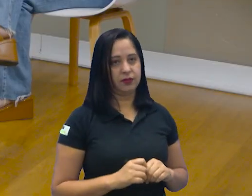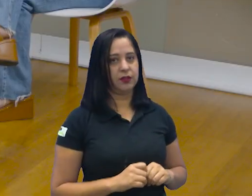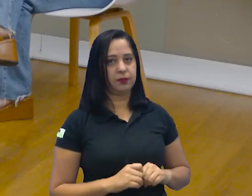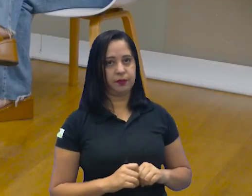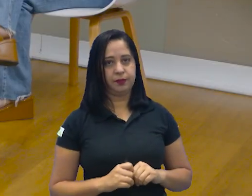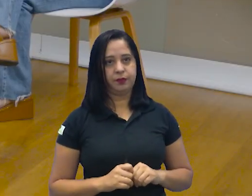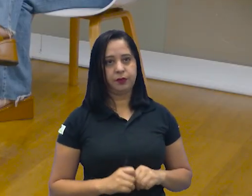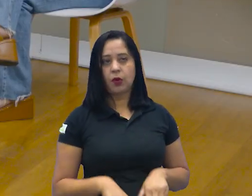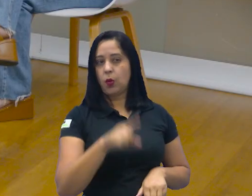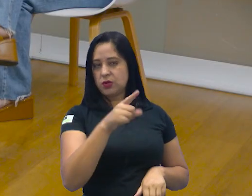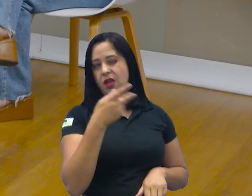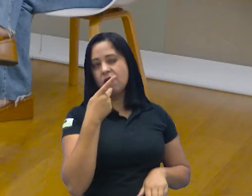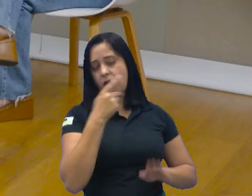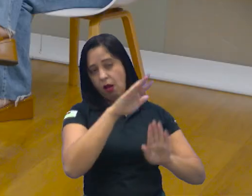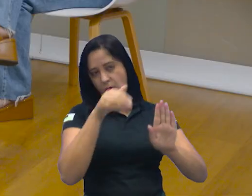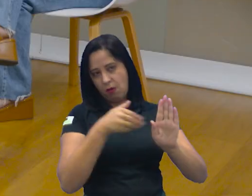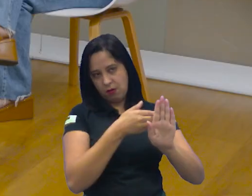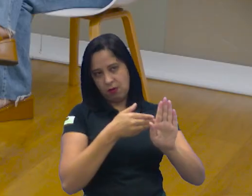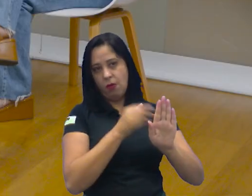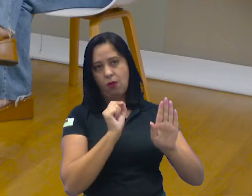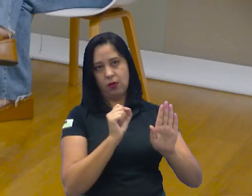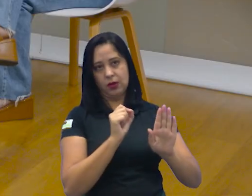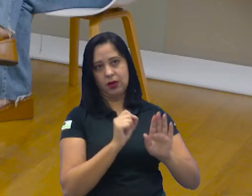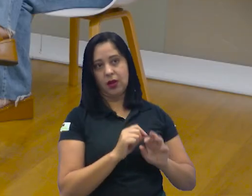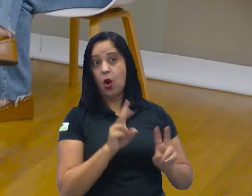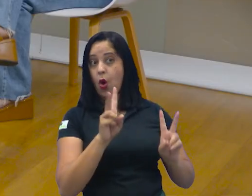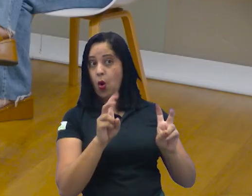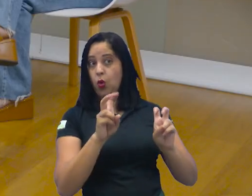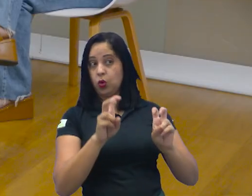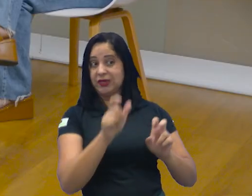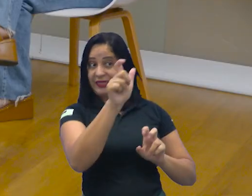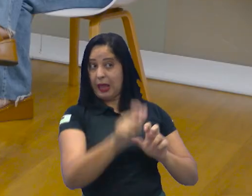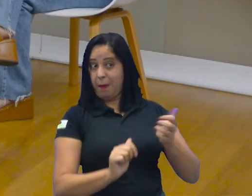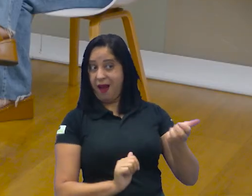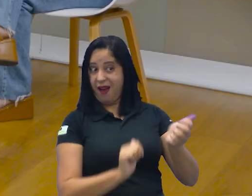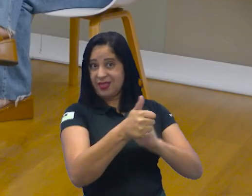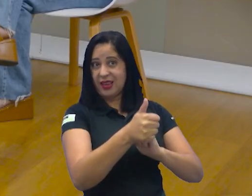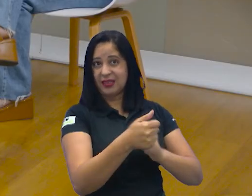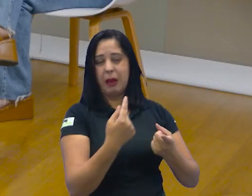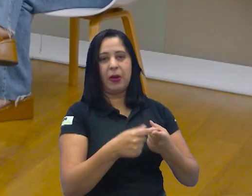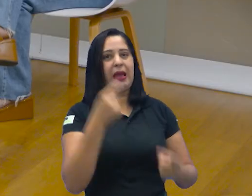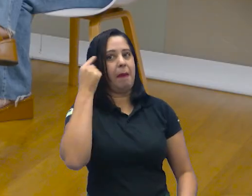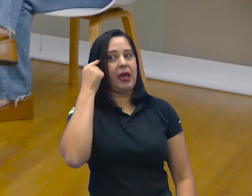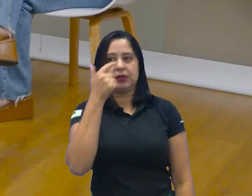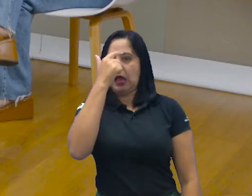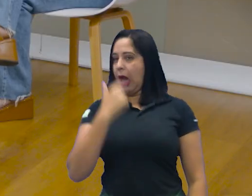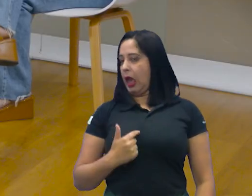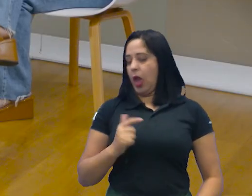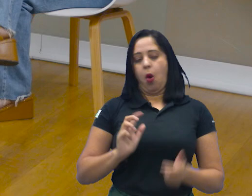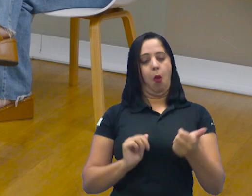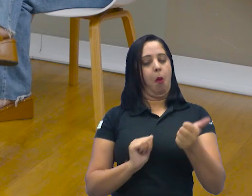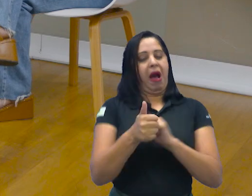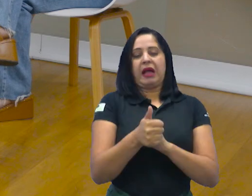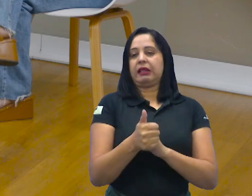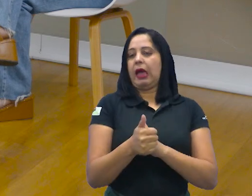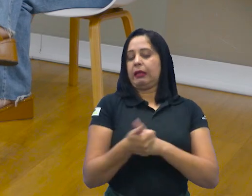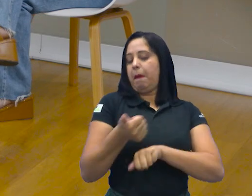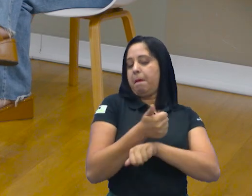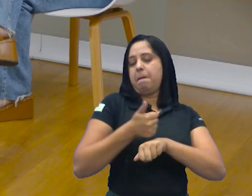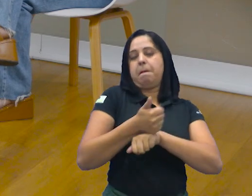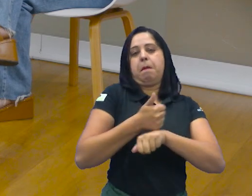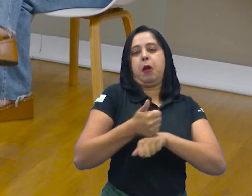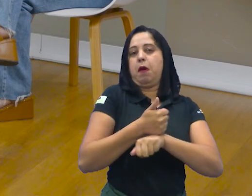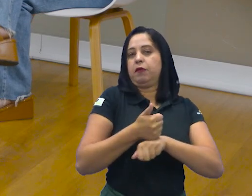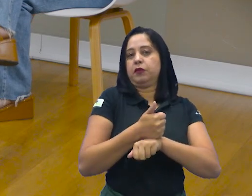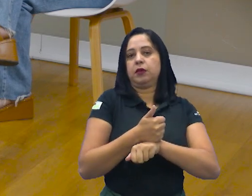nos bastidores e você falou a questão dos atletas, né? Que as pessoas às vezes pensam assim, eu sou um atleta de grande rendimento ou um atleta